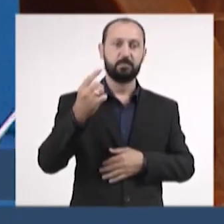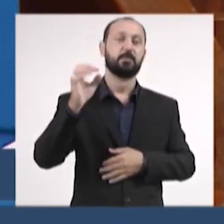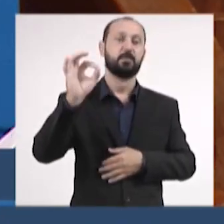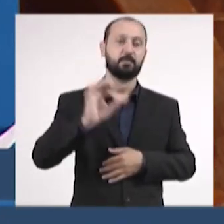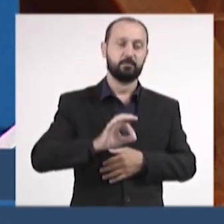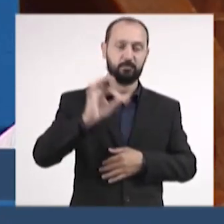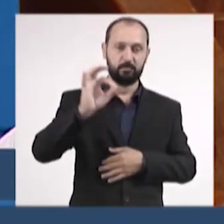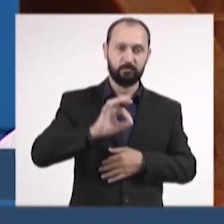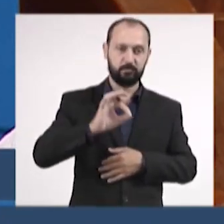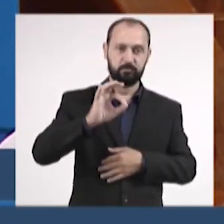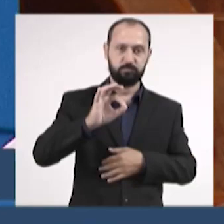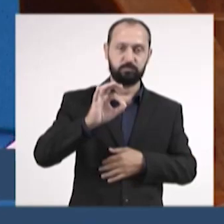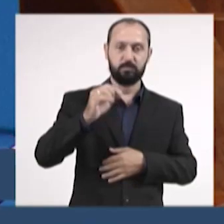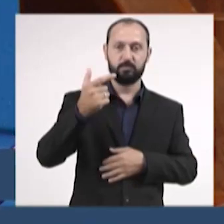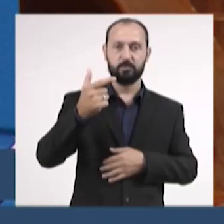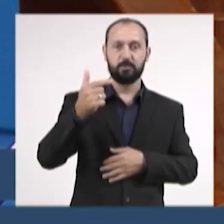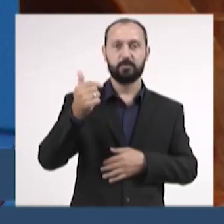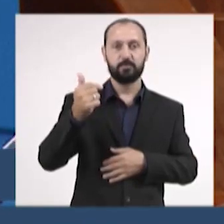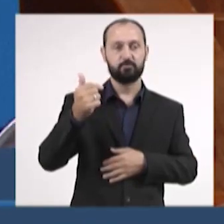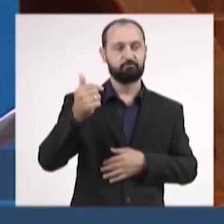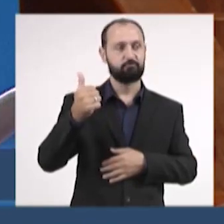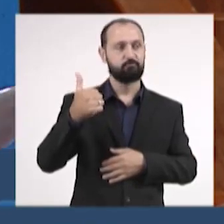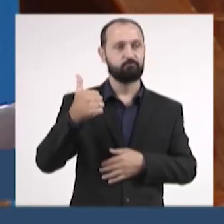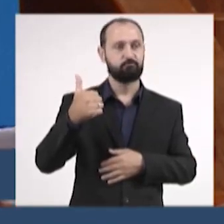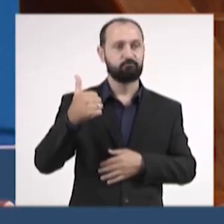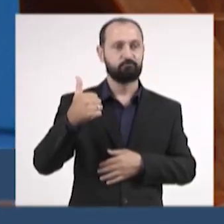251% em relação a 2021.